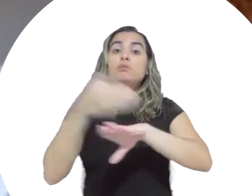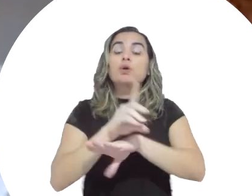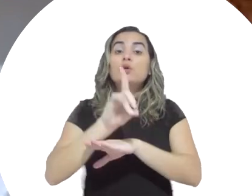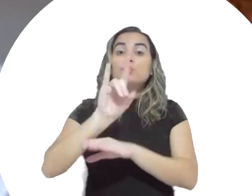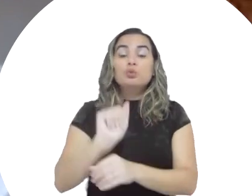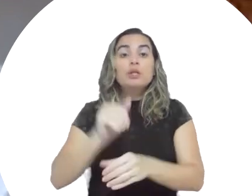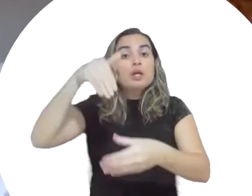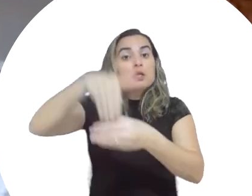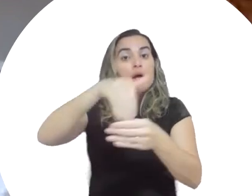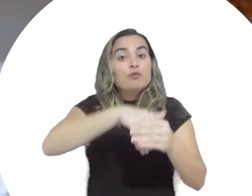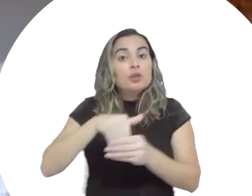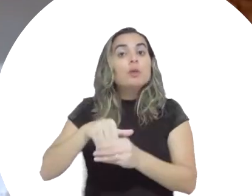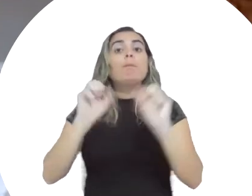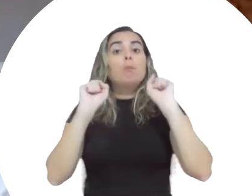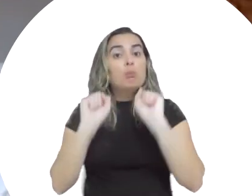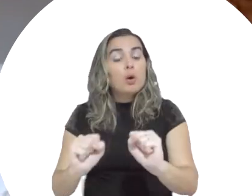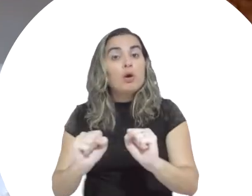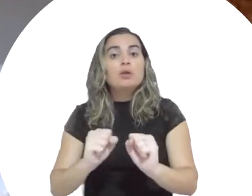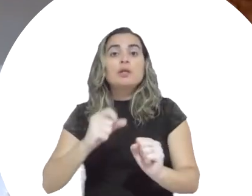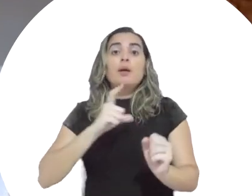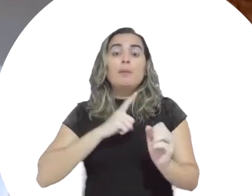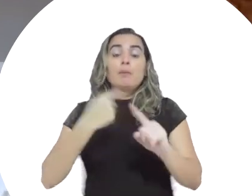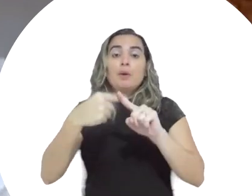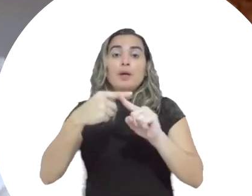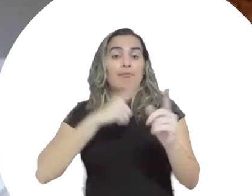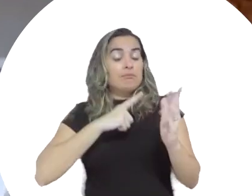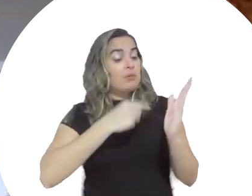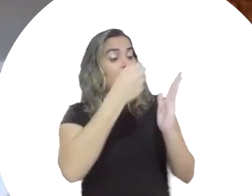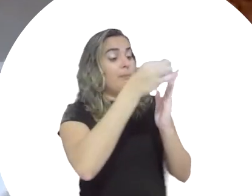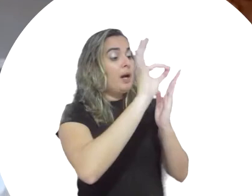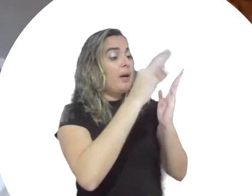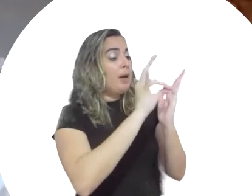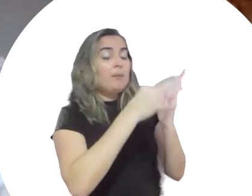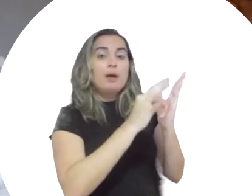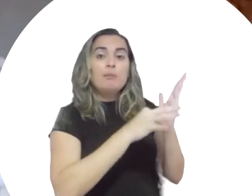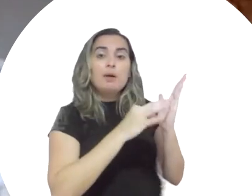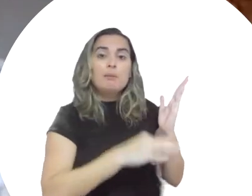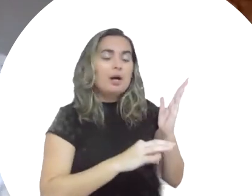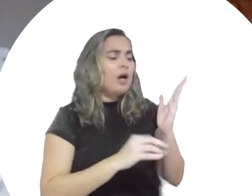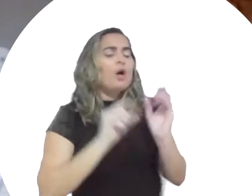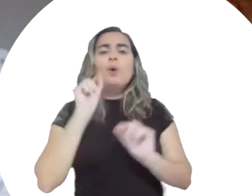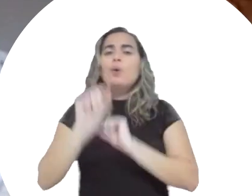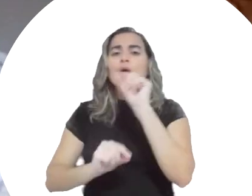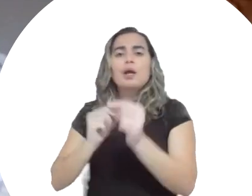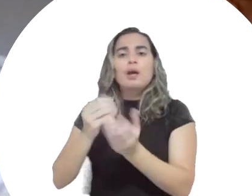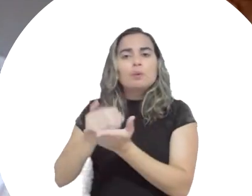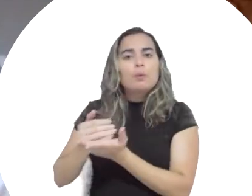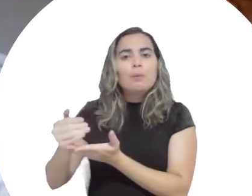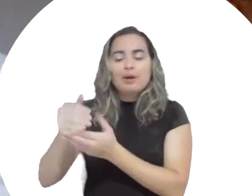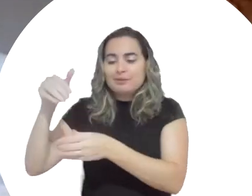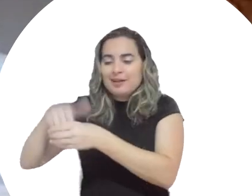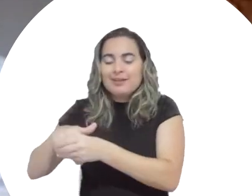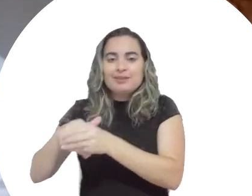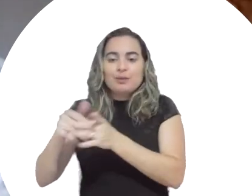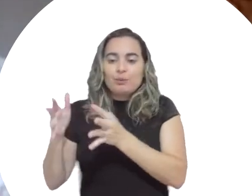para a sessão eleitoral, porque no aplicativo vai ter um checklist de tudo que ele deve fazer no início da eleição,